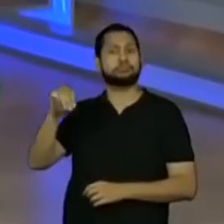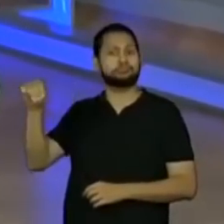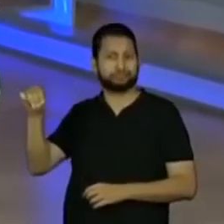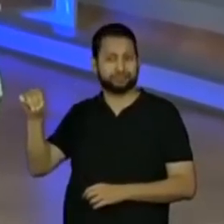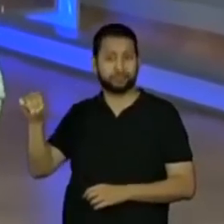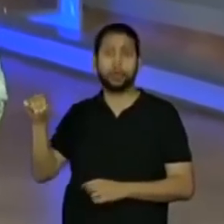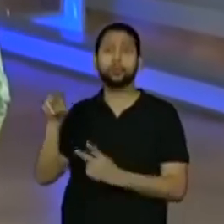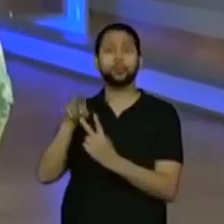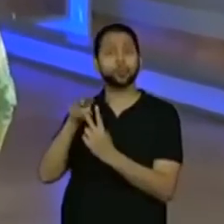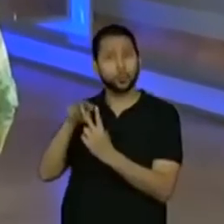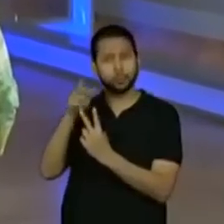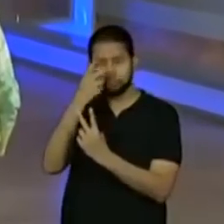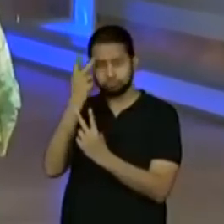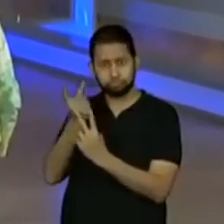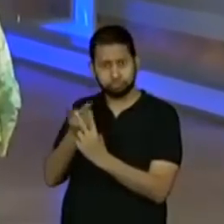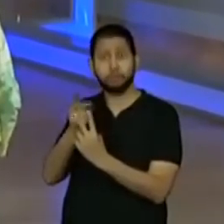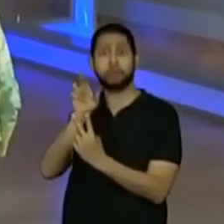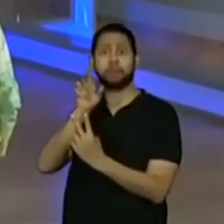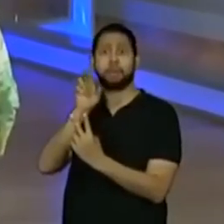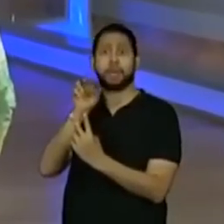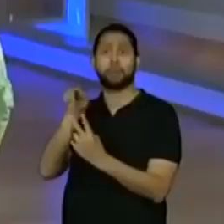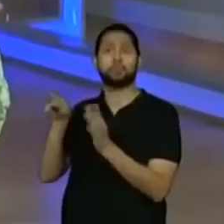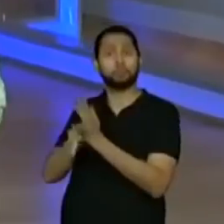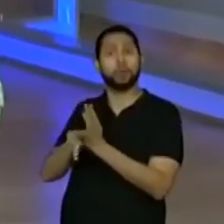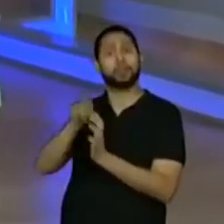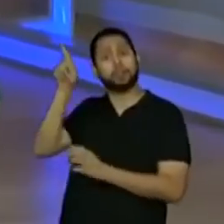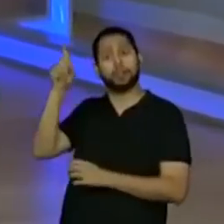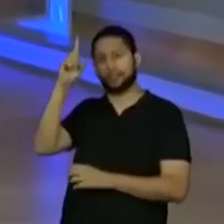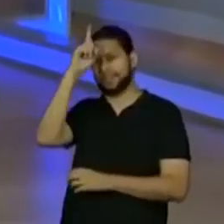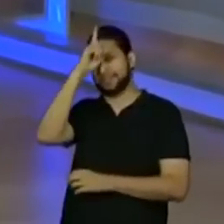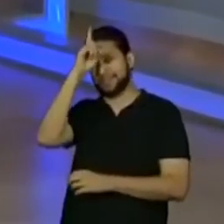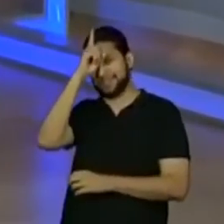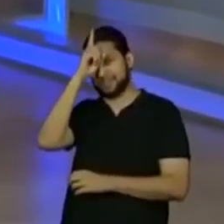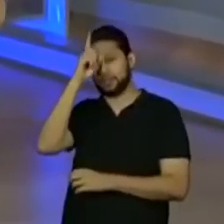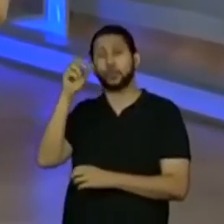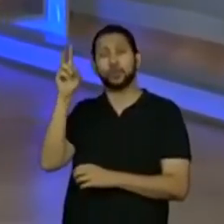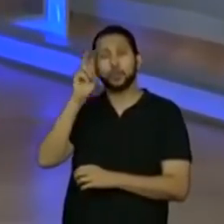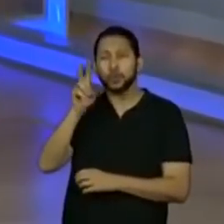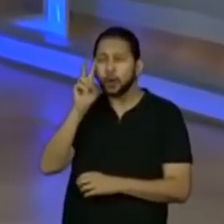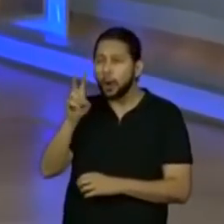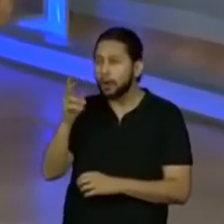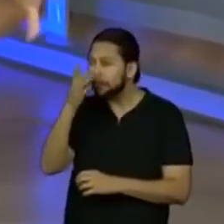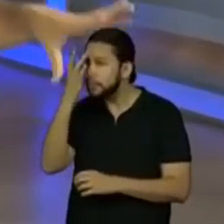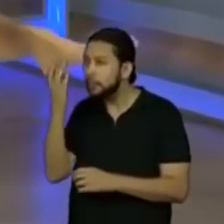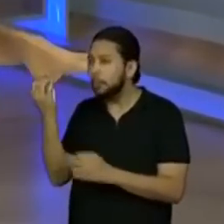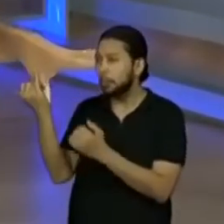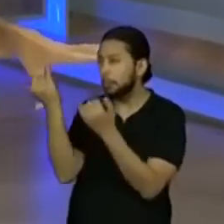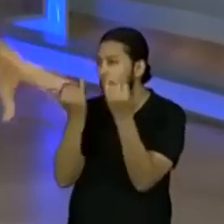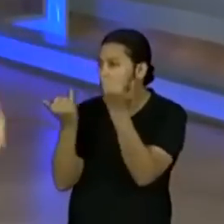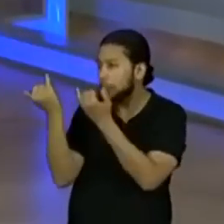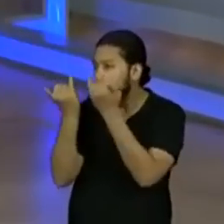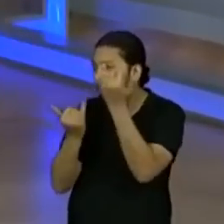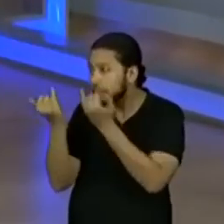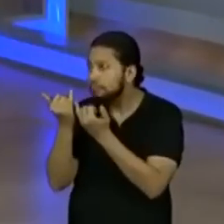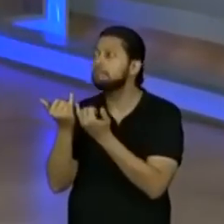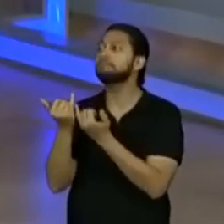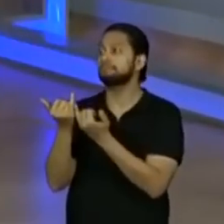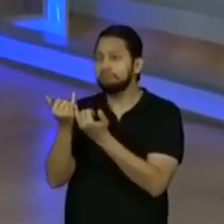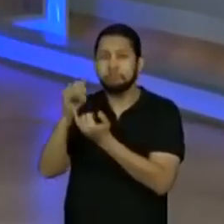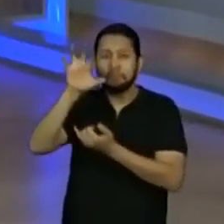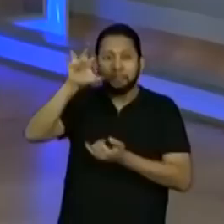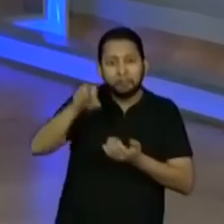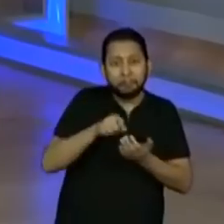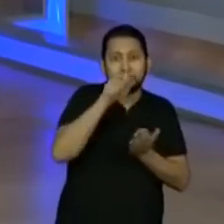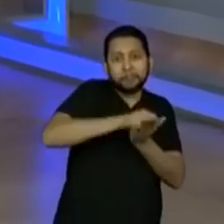são dois escritores alemães que recolheram as histórias que as pessoas contavam, e essas histórias